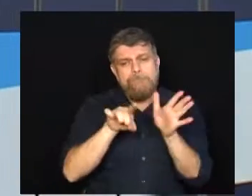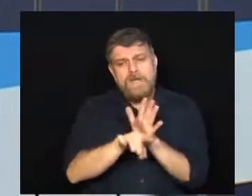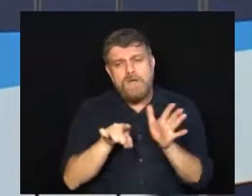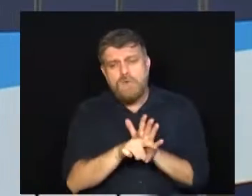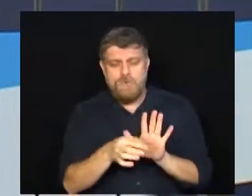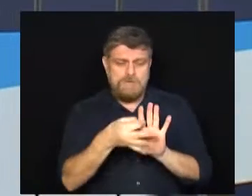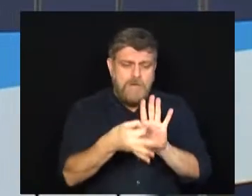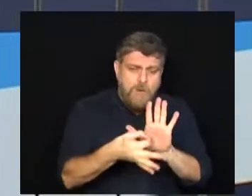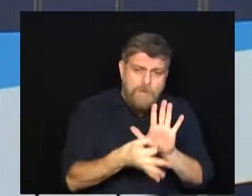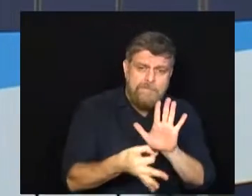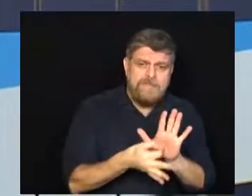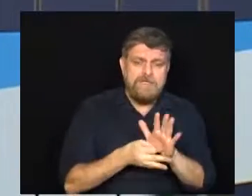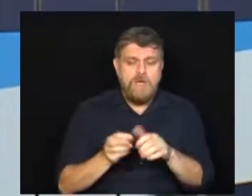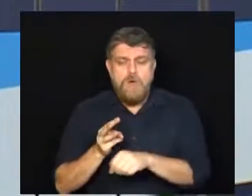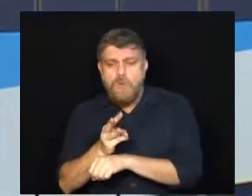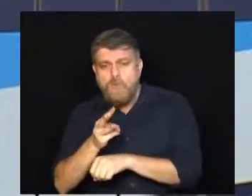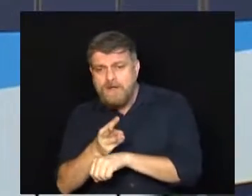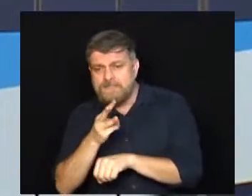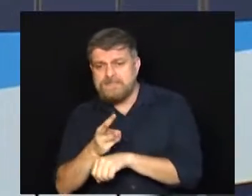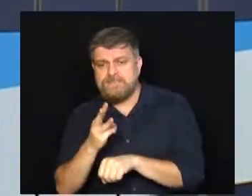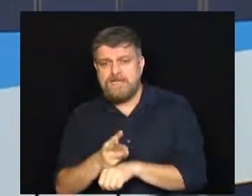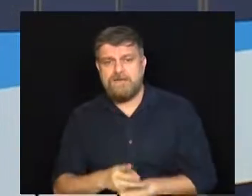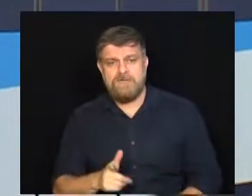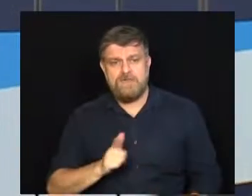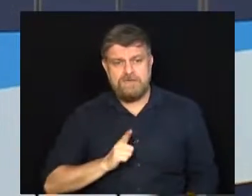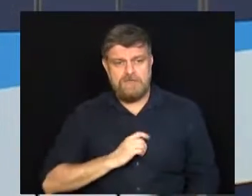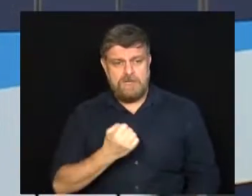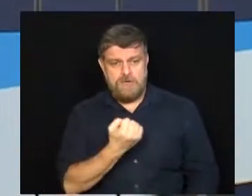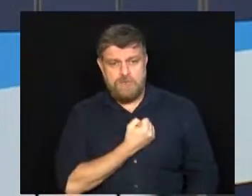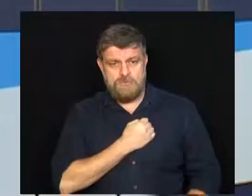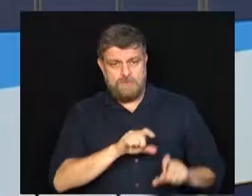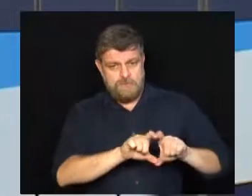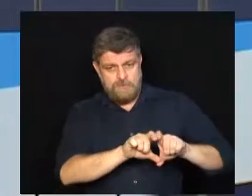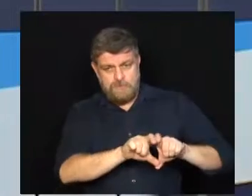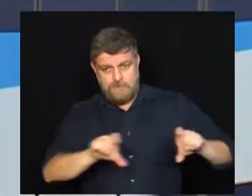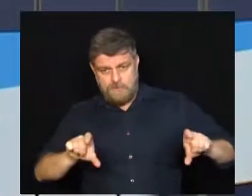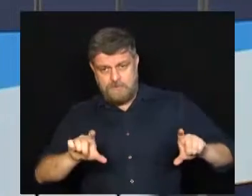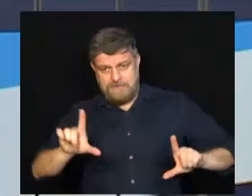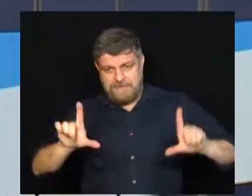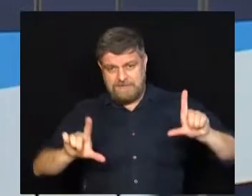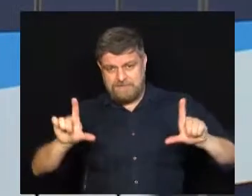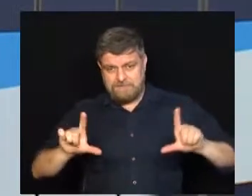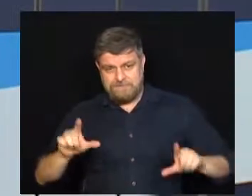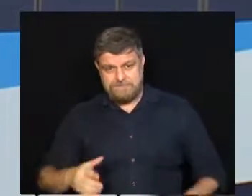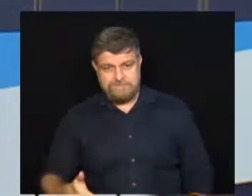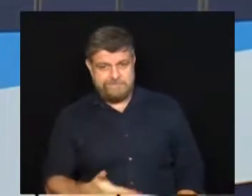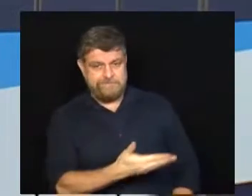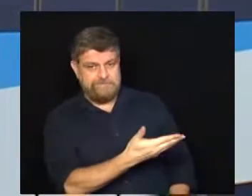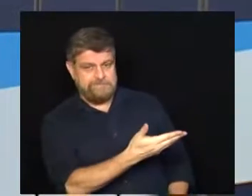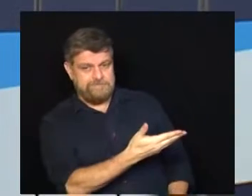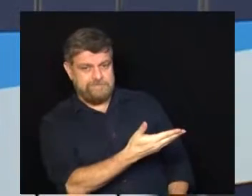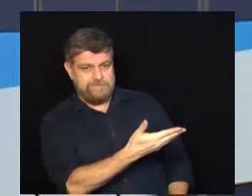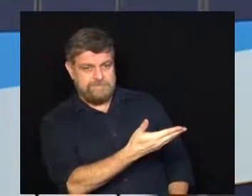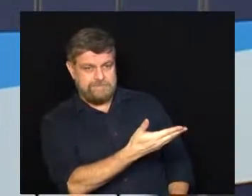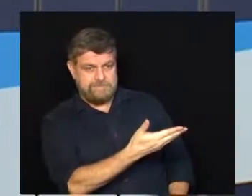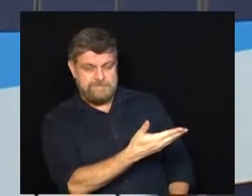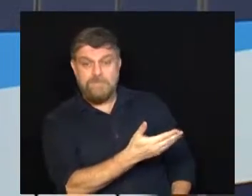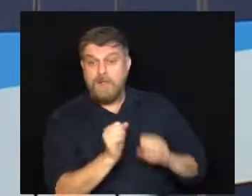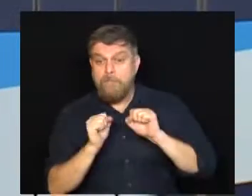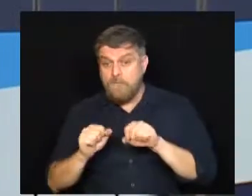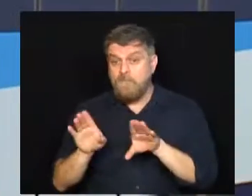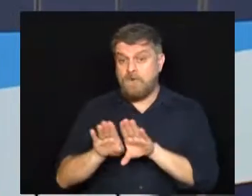sugestão no WhatsApp da TV Câmara Campinas. O número aparece aí no seu canto do seu vídeo. Inclusive, você pode